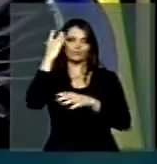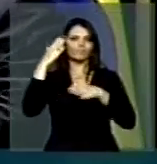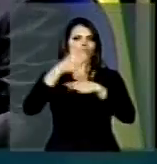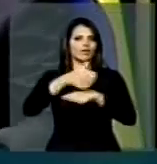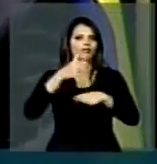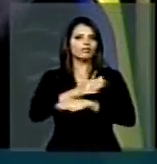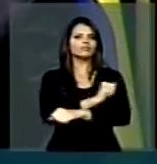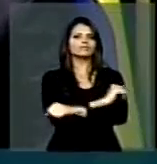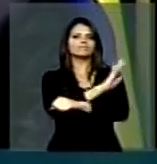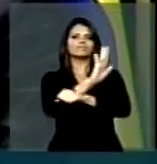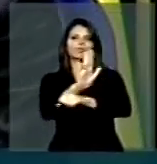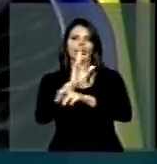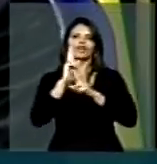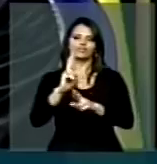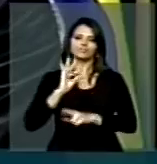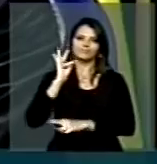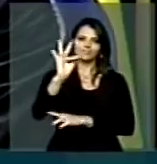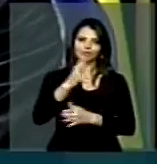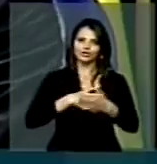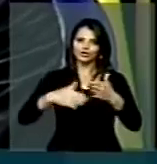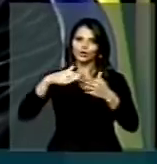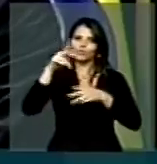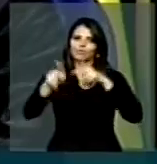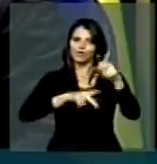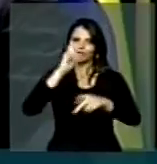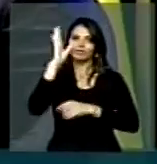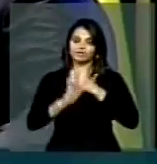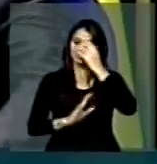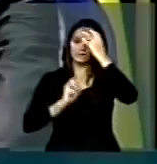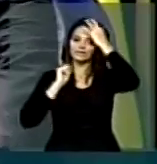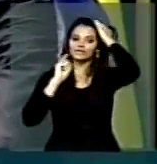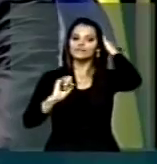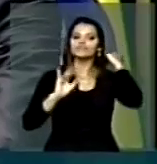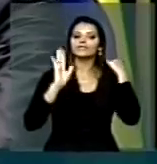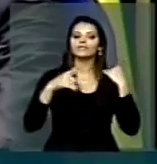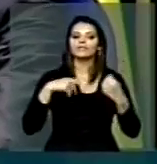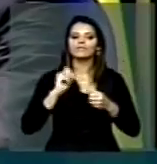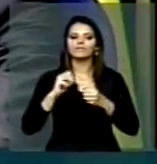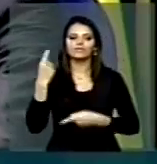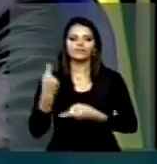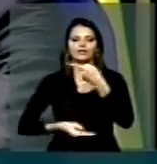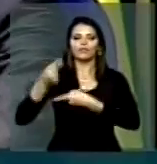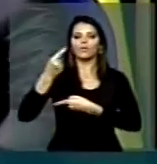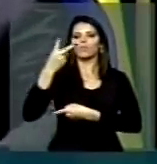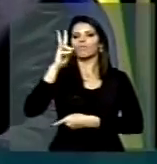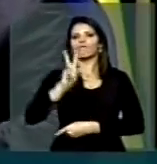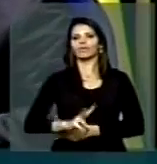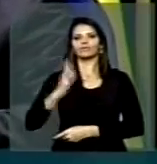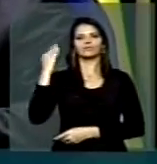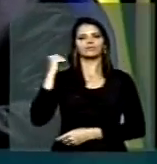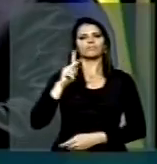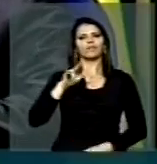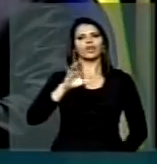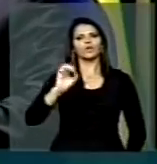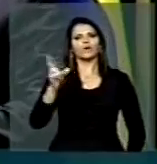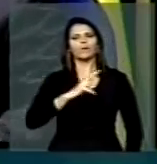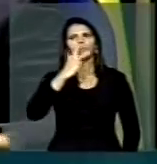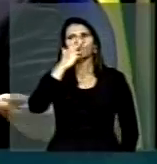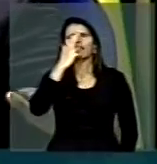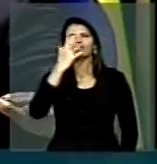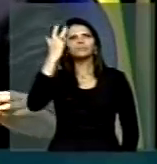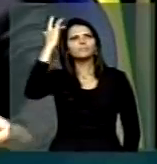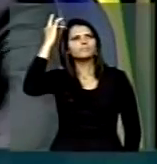de prosperidade para todos os brasileiros. Se já realizamos essa transformação uma vez, quando tudo parecia